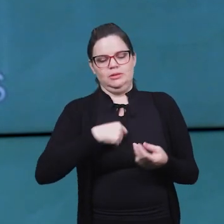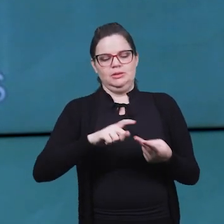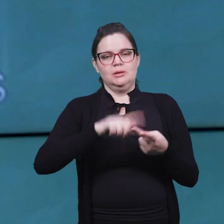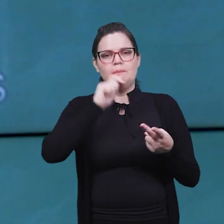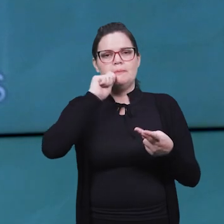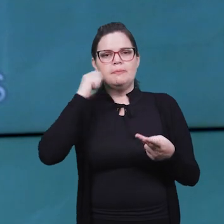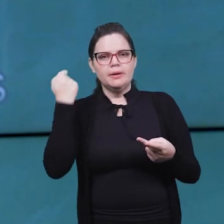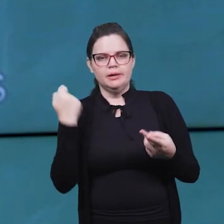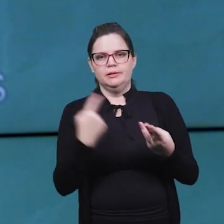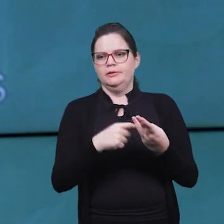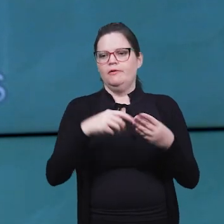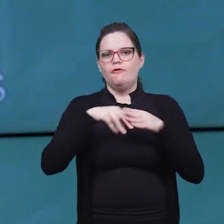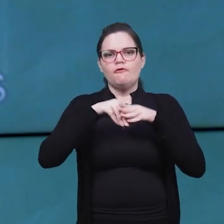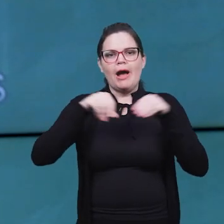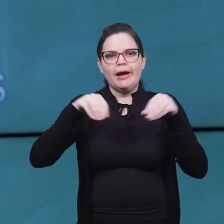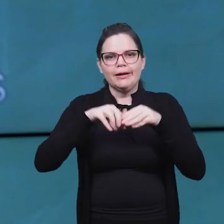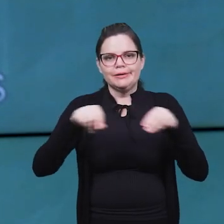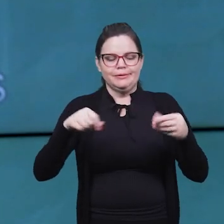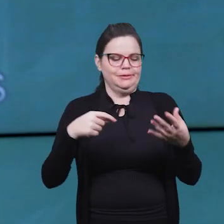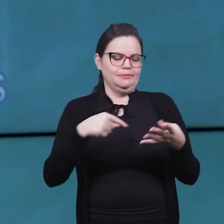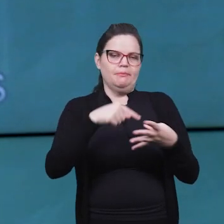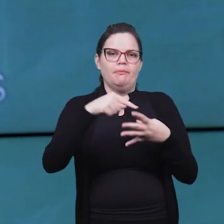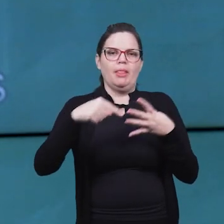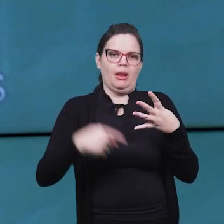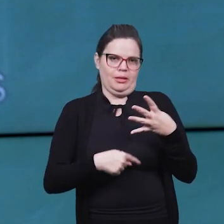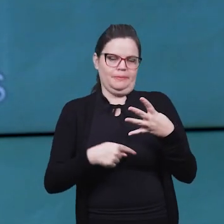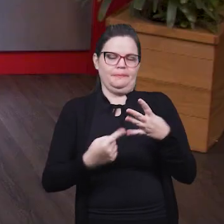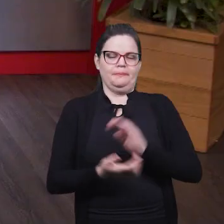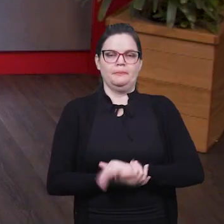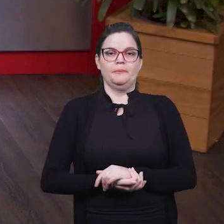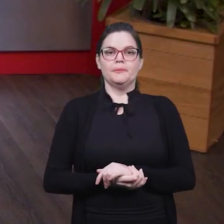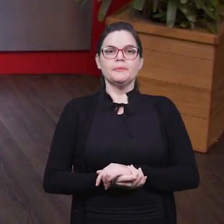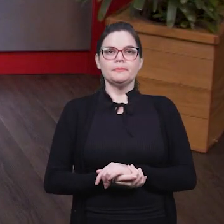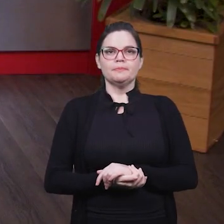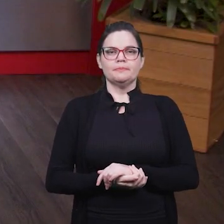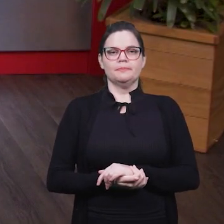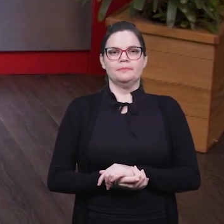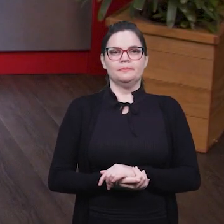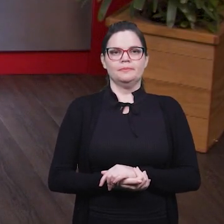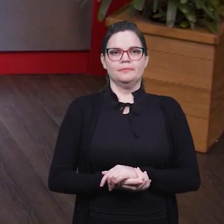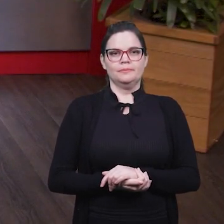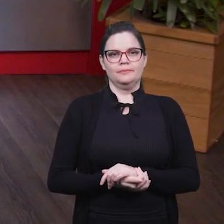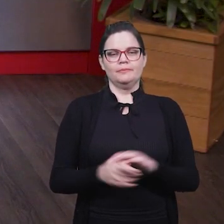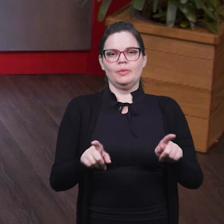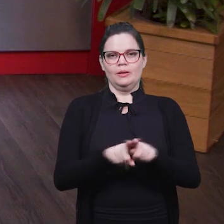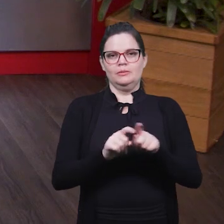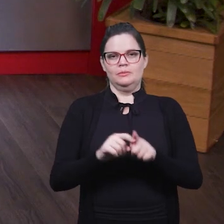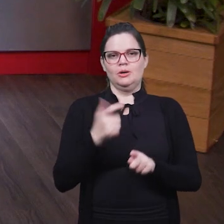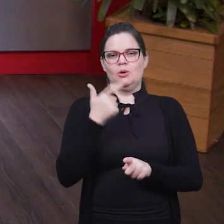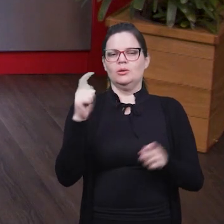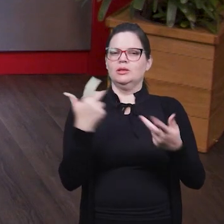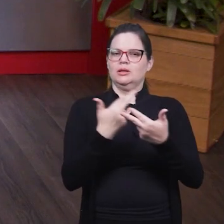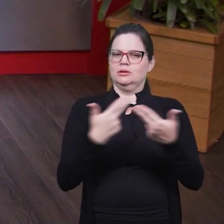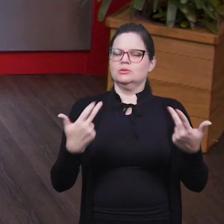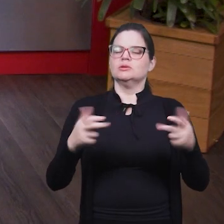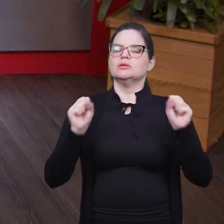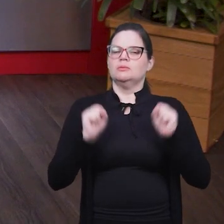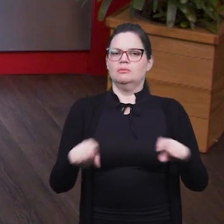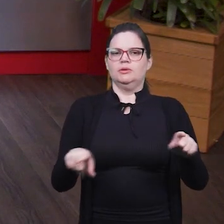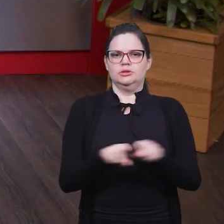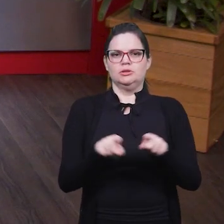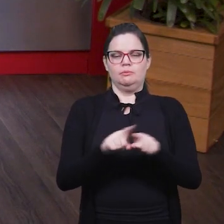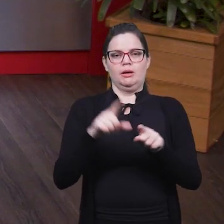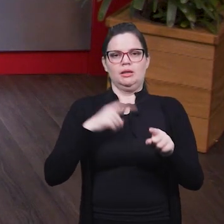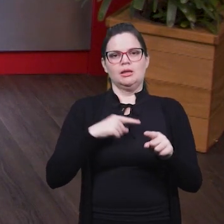pães, farináceos e ultraprocessados. No entanto, outros fatores podem estar